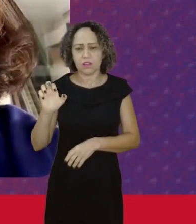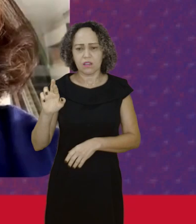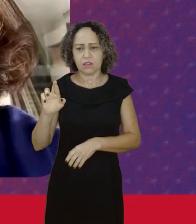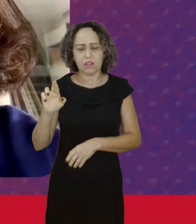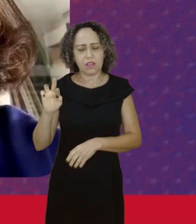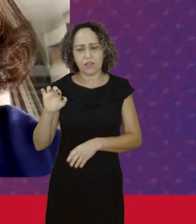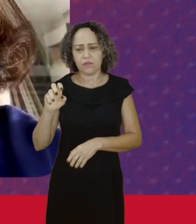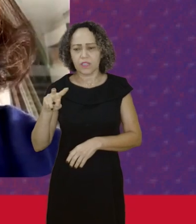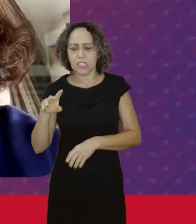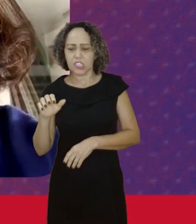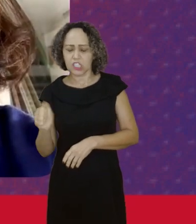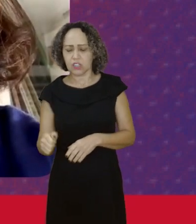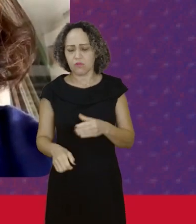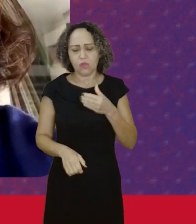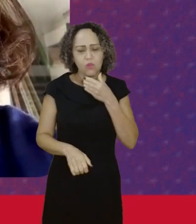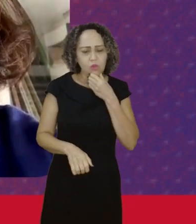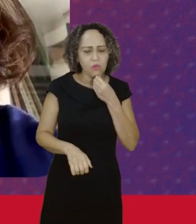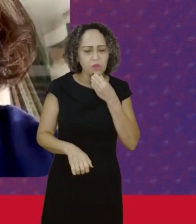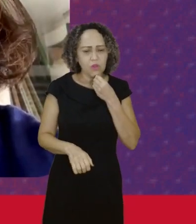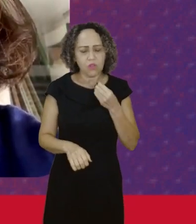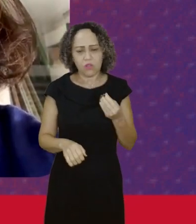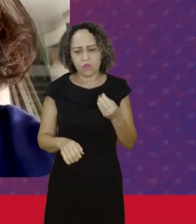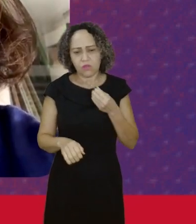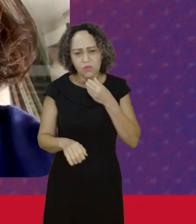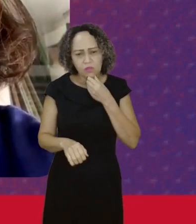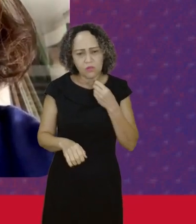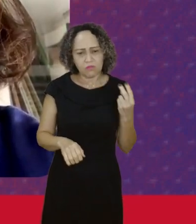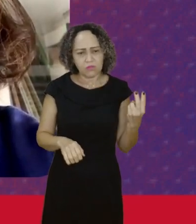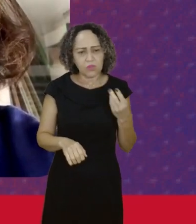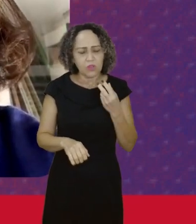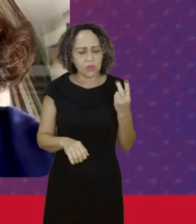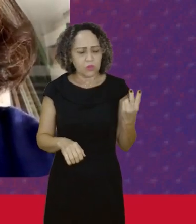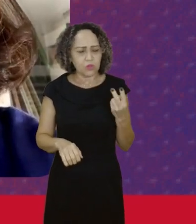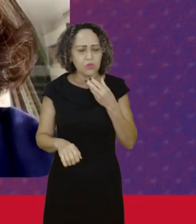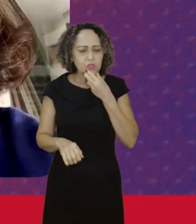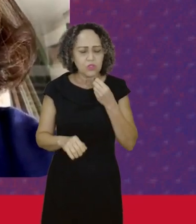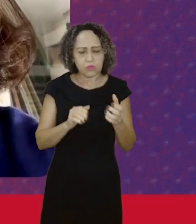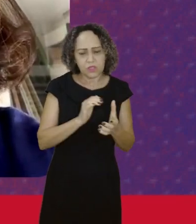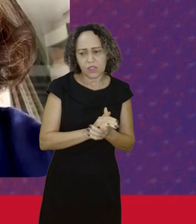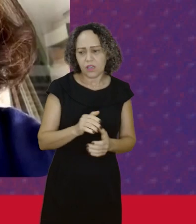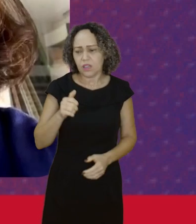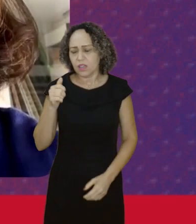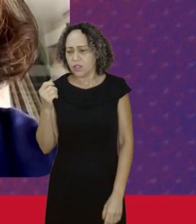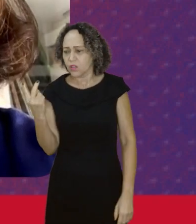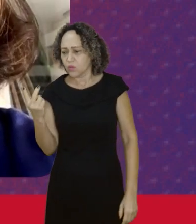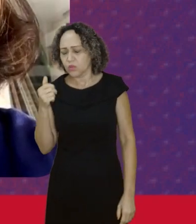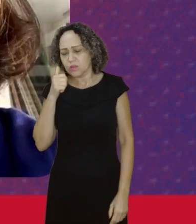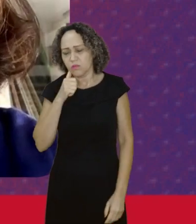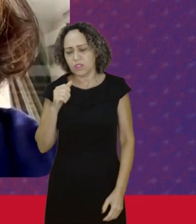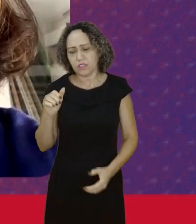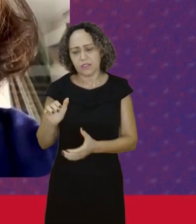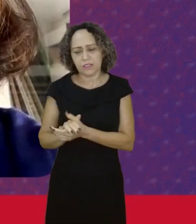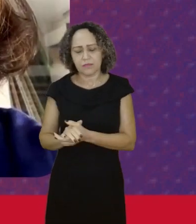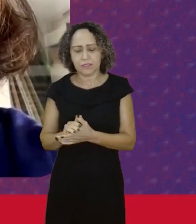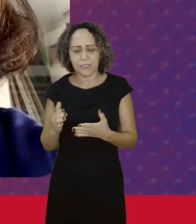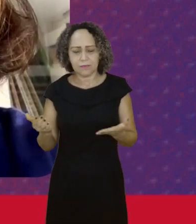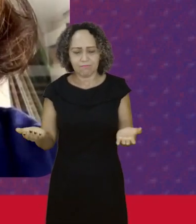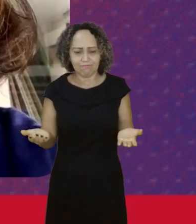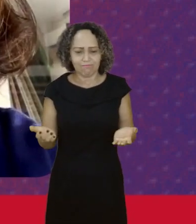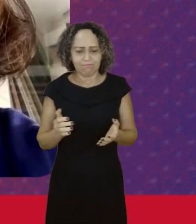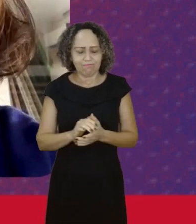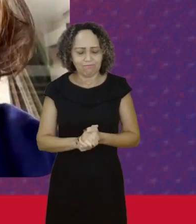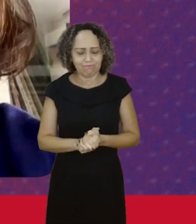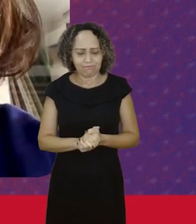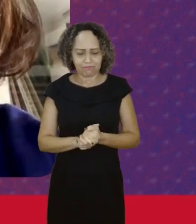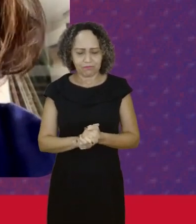aqui para a nossa questão, como eu disse, no caso da educação, essa batalha contra a ideologia de